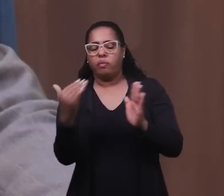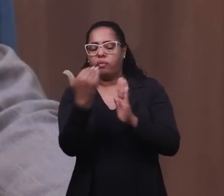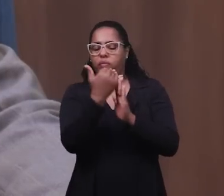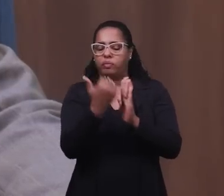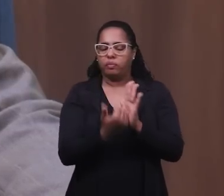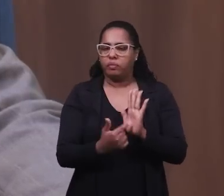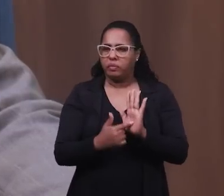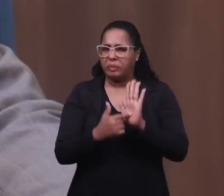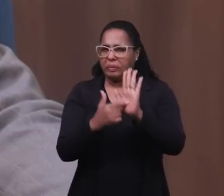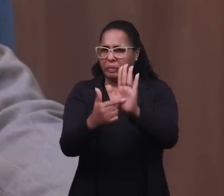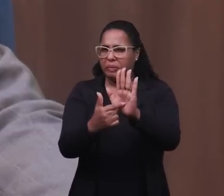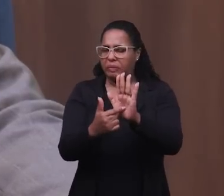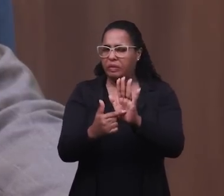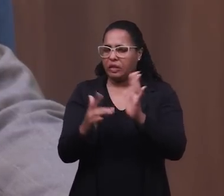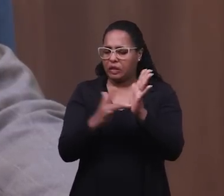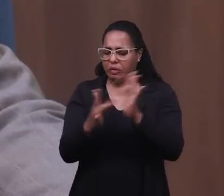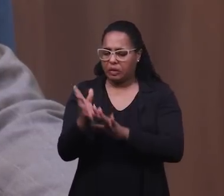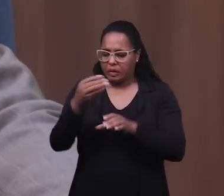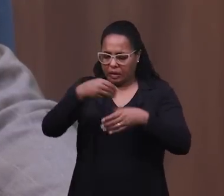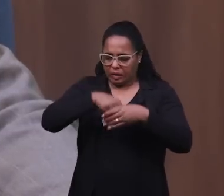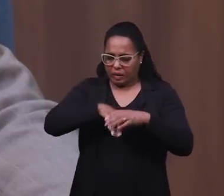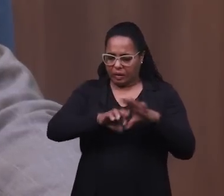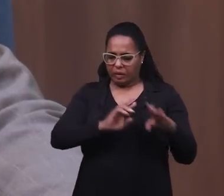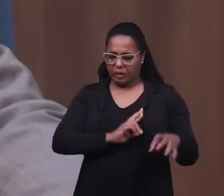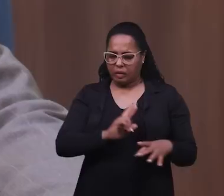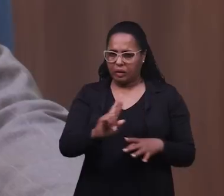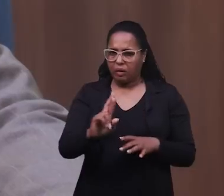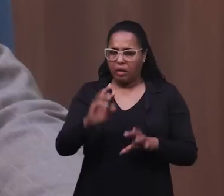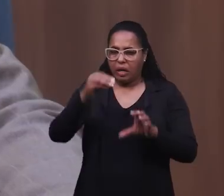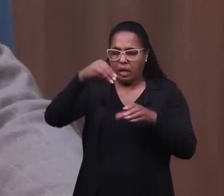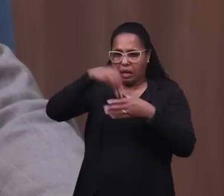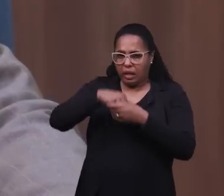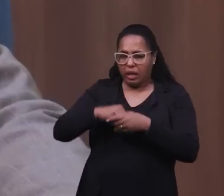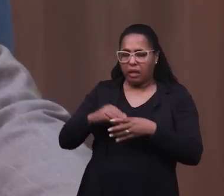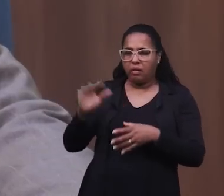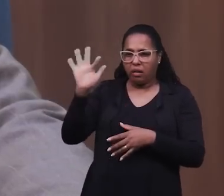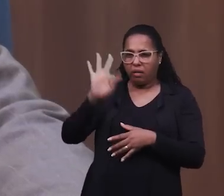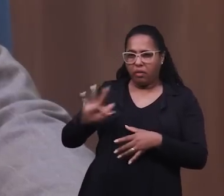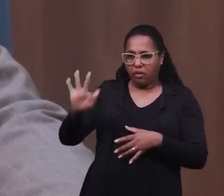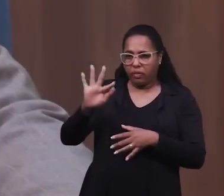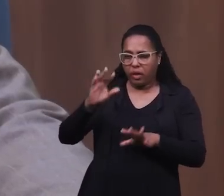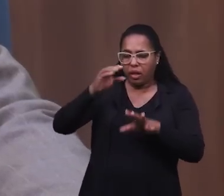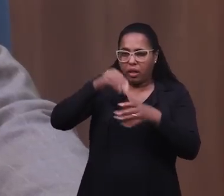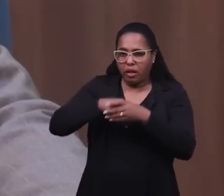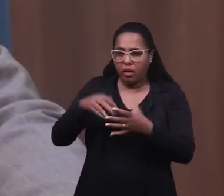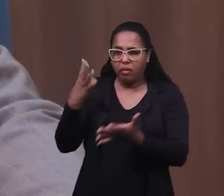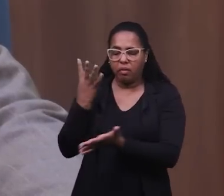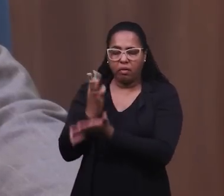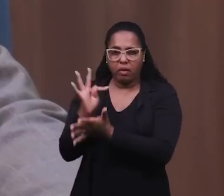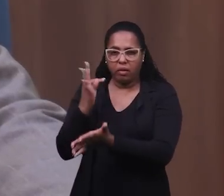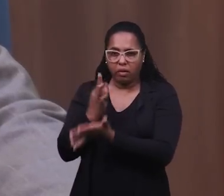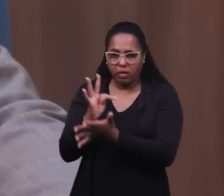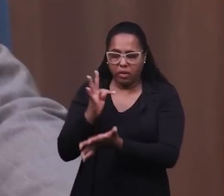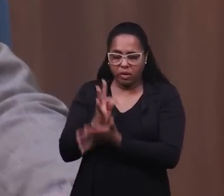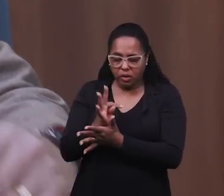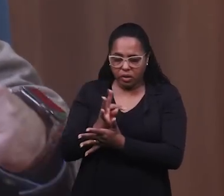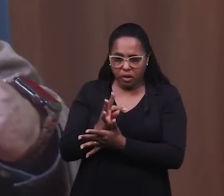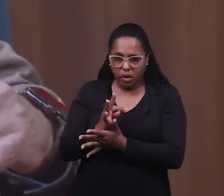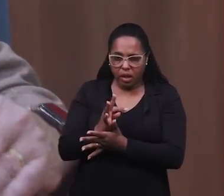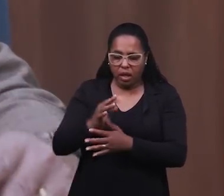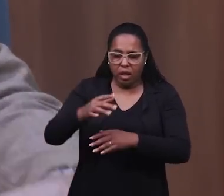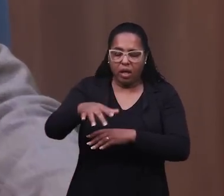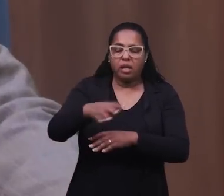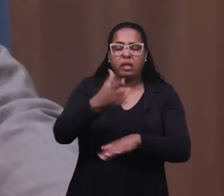aqui durante o programa, ele não está na religiosidade, na filosofia, na teologia e